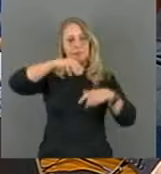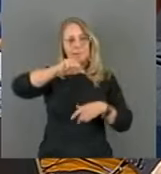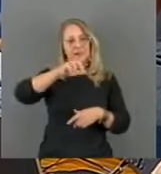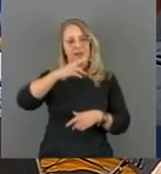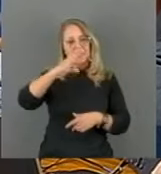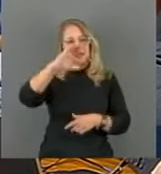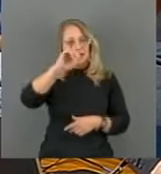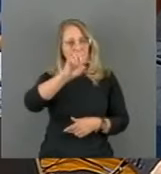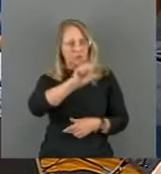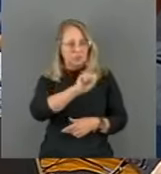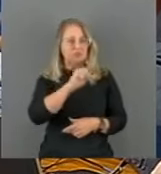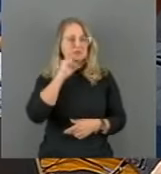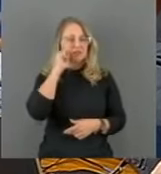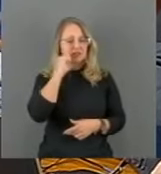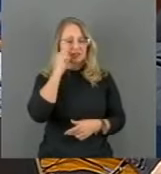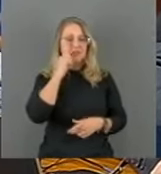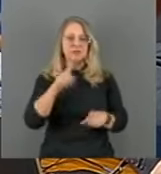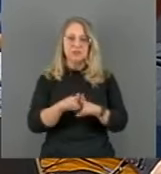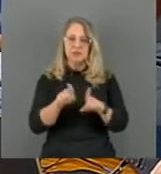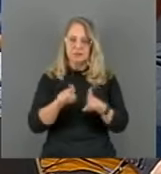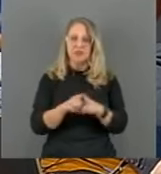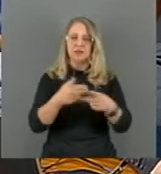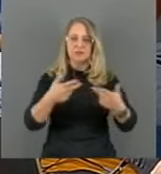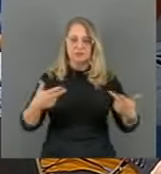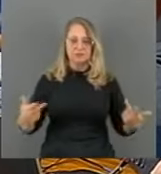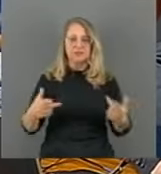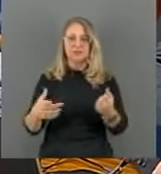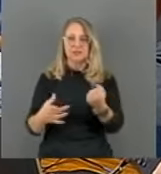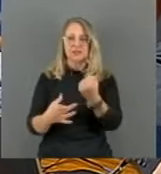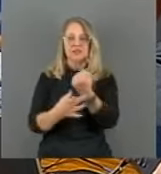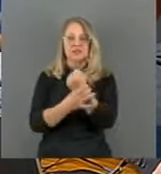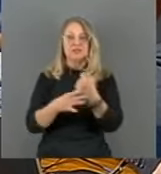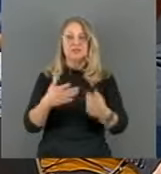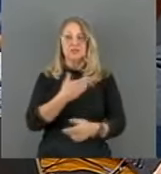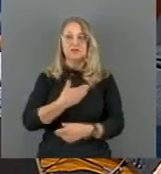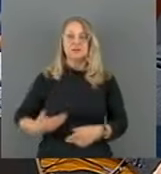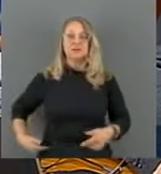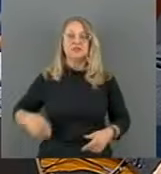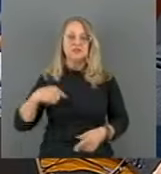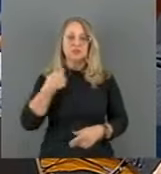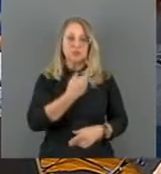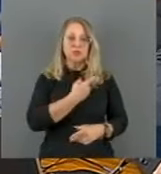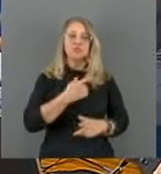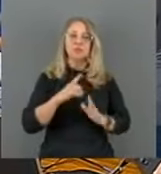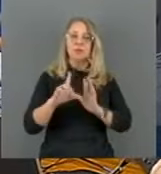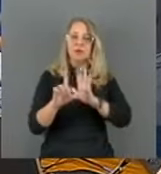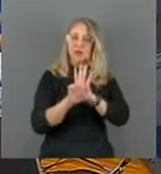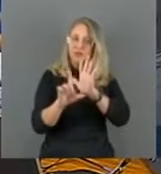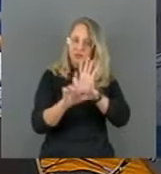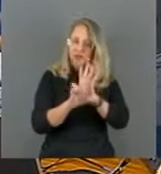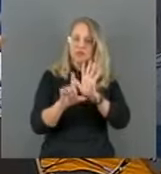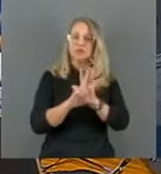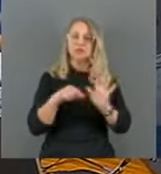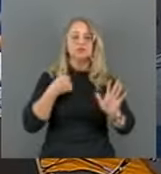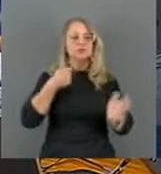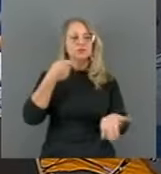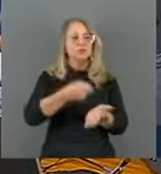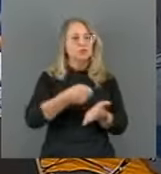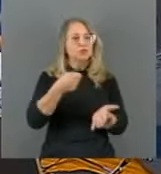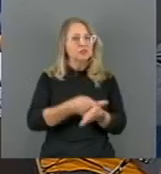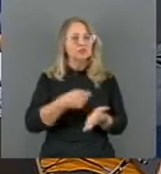é um segmento dos profissionais de segurança pública que tem que nós temos como legisladores a obrigação de estipular um tratamento